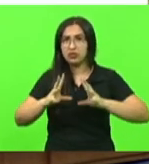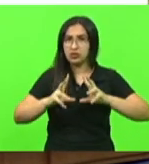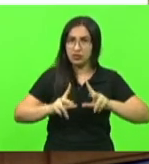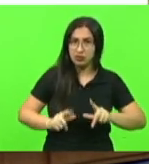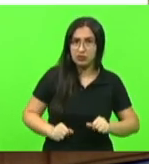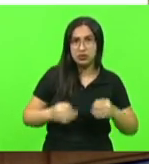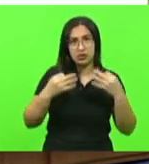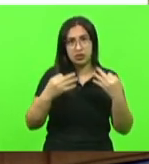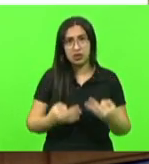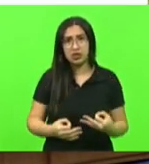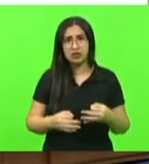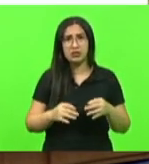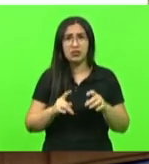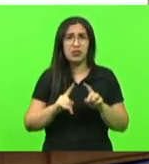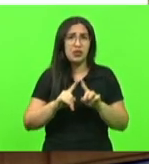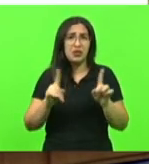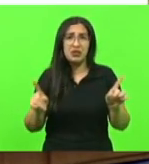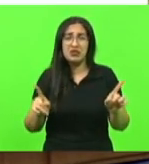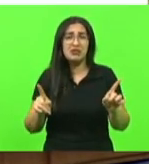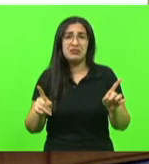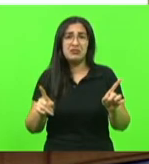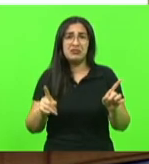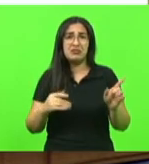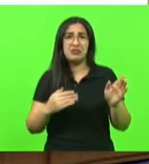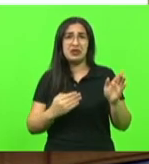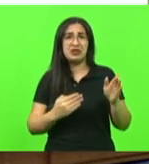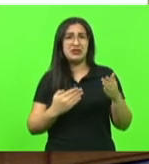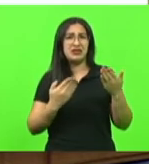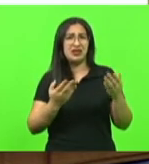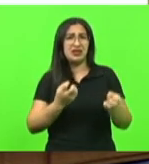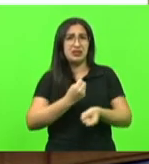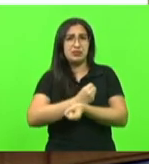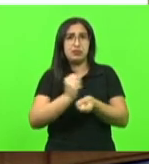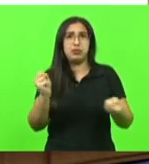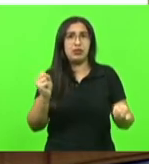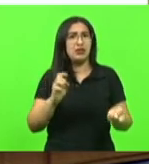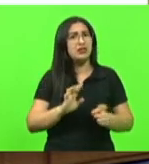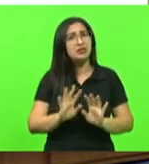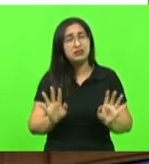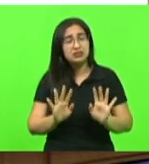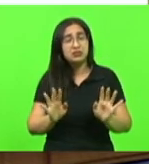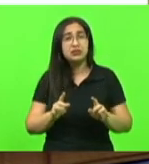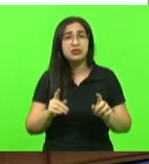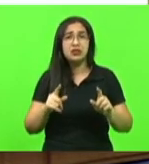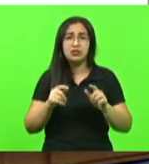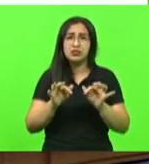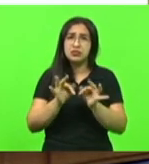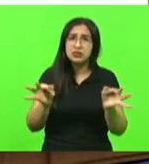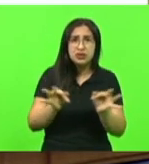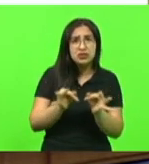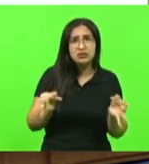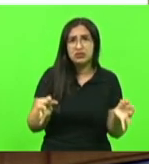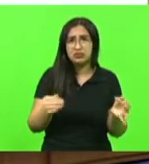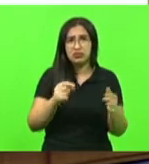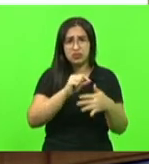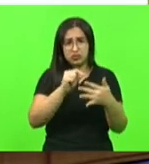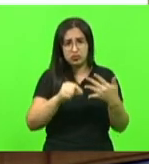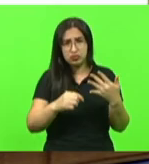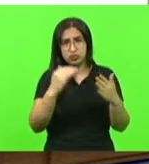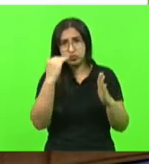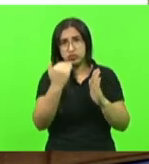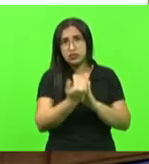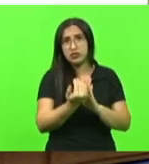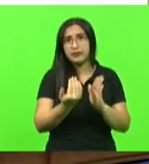não vão a um nível absurdo de se cumprir, o nosso Estado produz queijo de qualidade, que ganhou